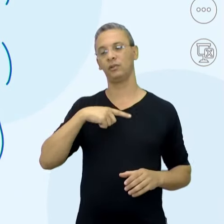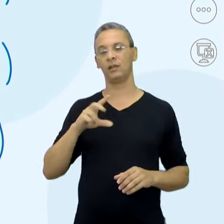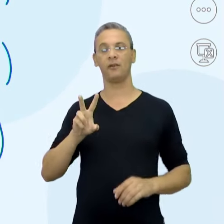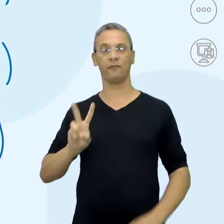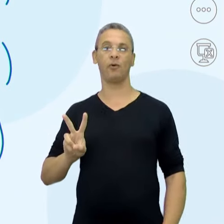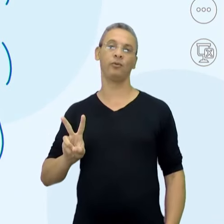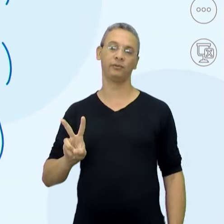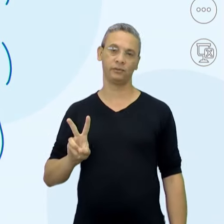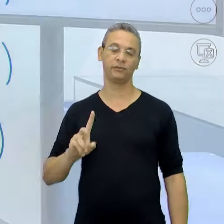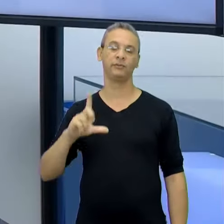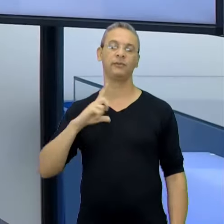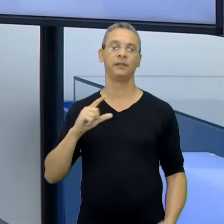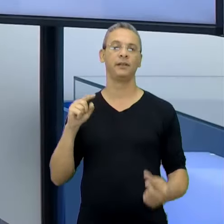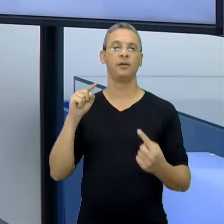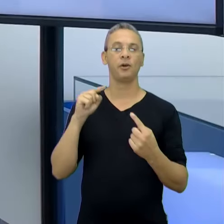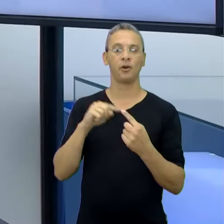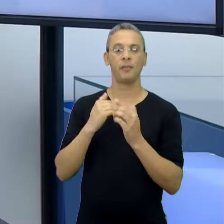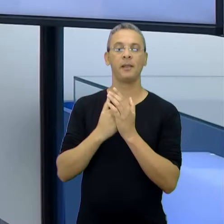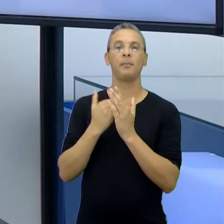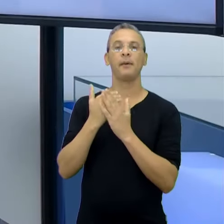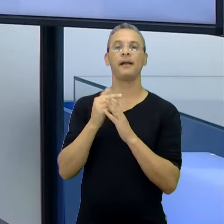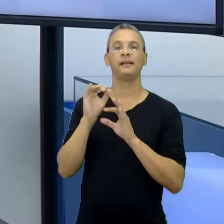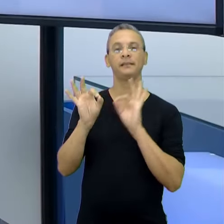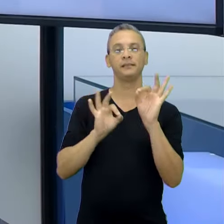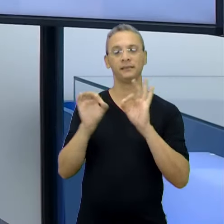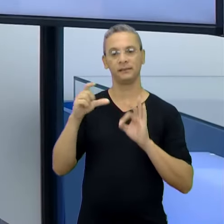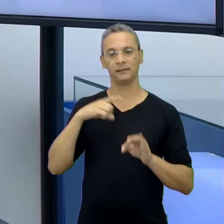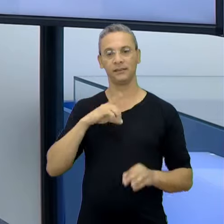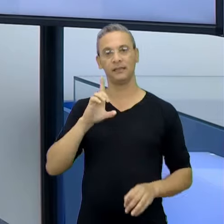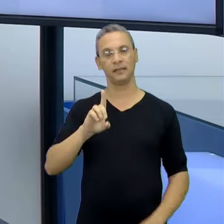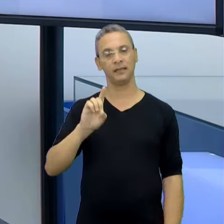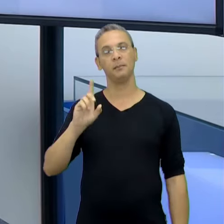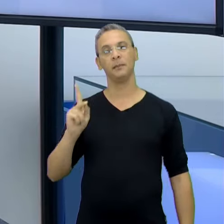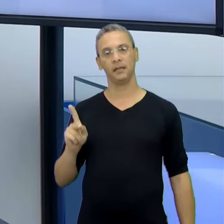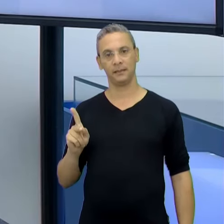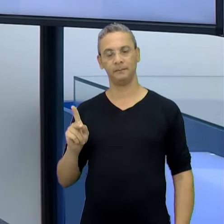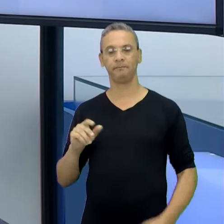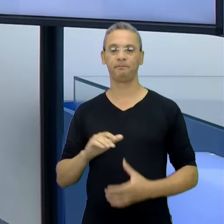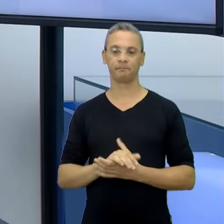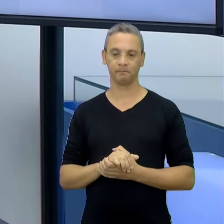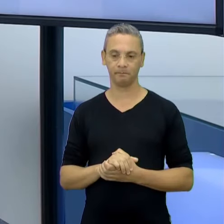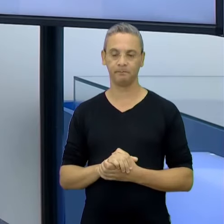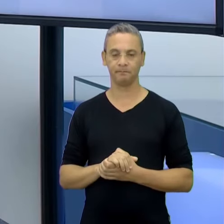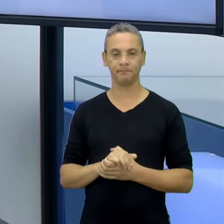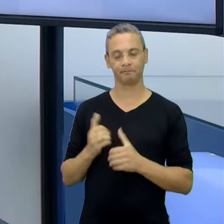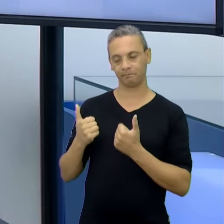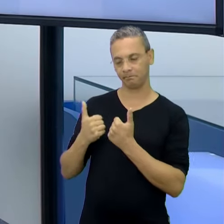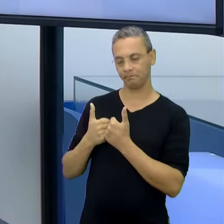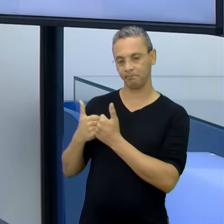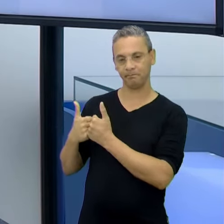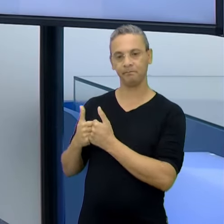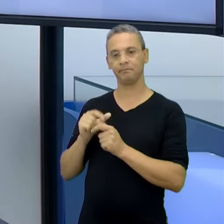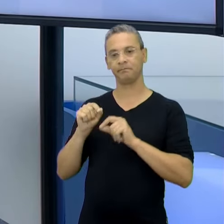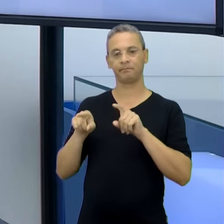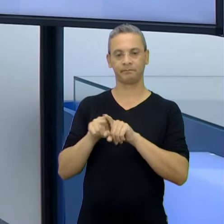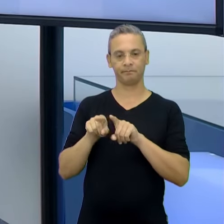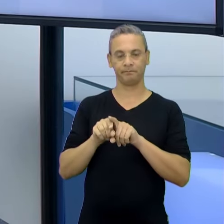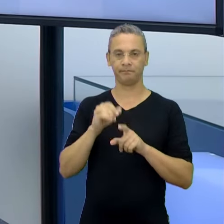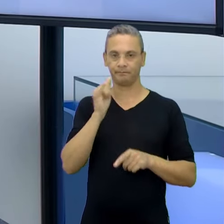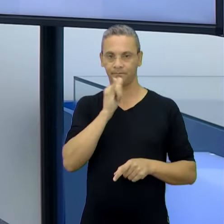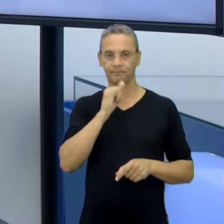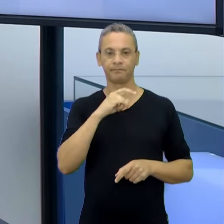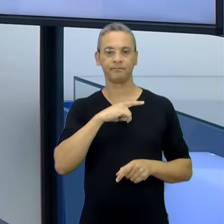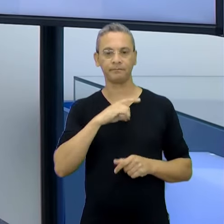volts, que corresponde, no mais das vezes, a DDP. Pertinho do gerador nos circuitos